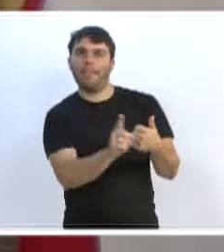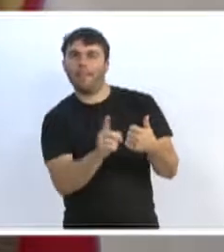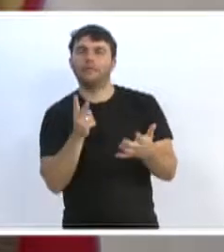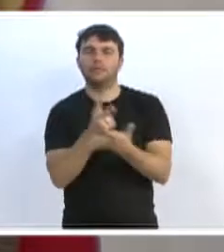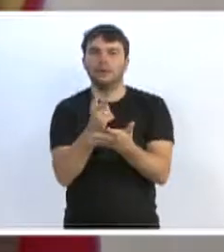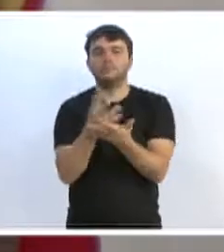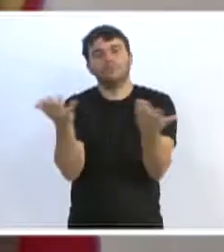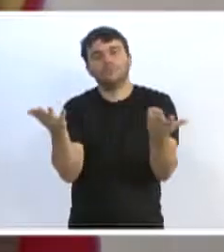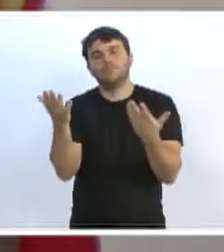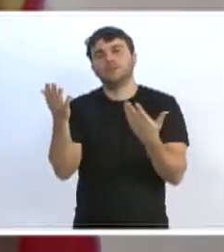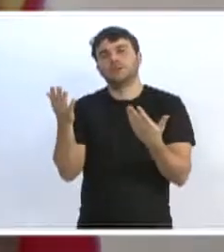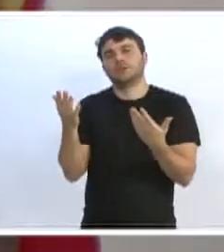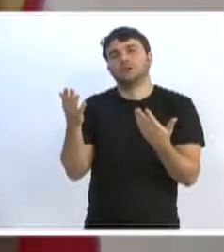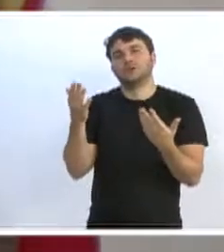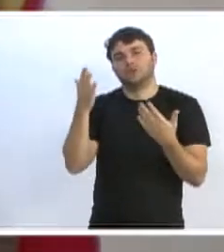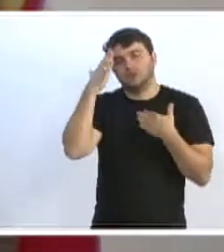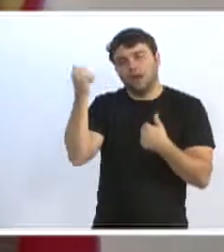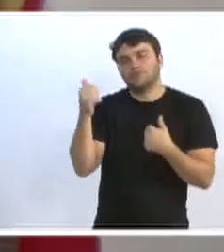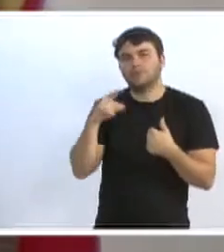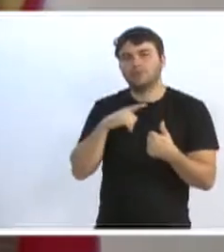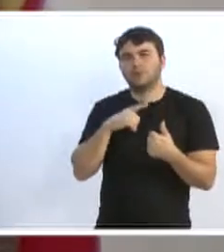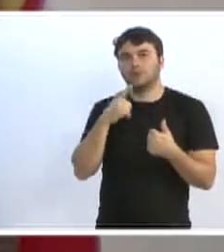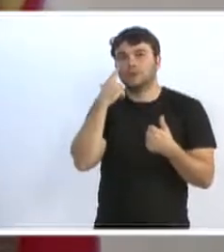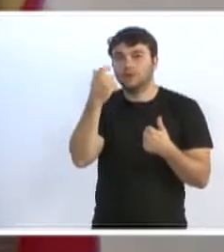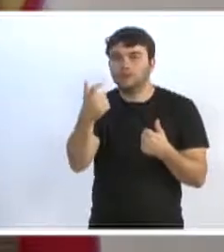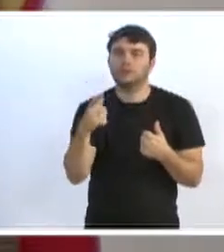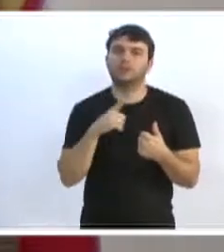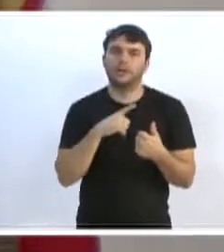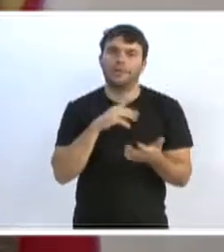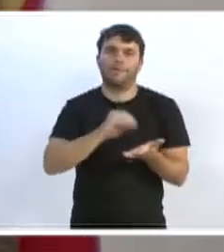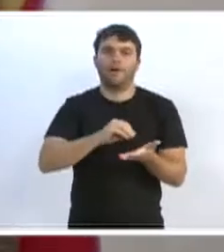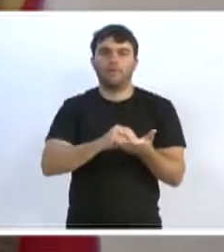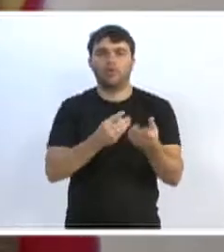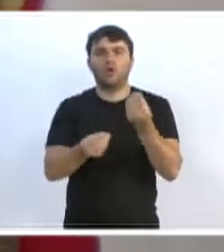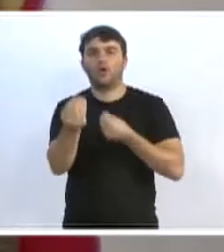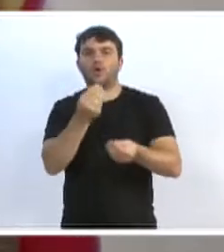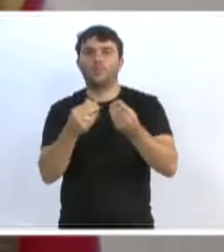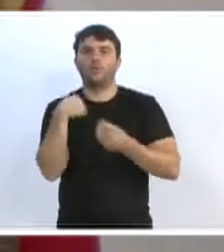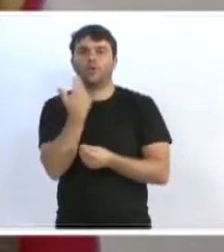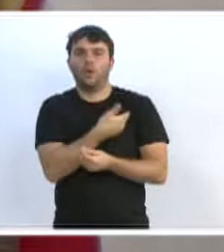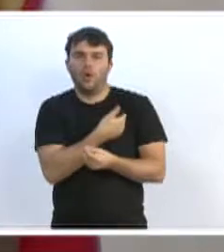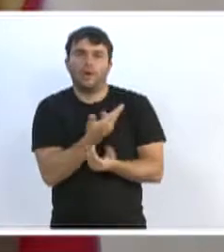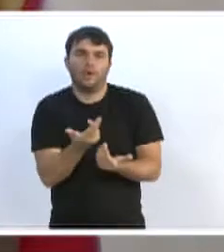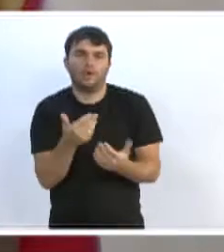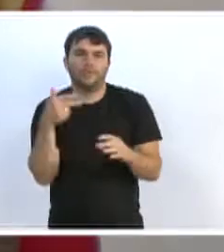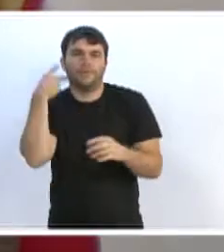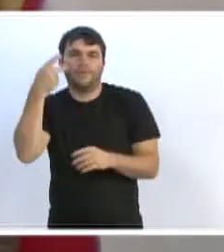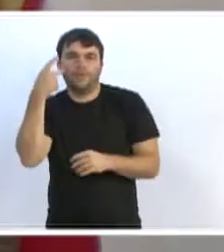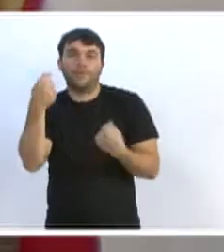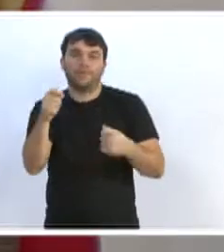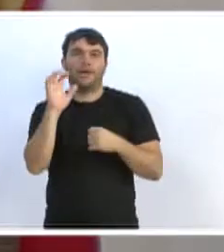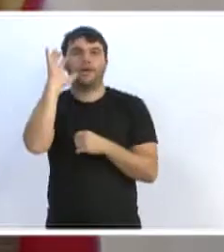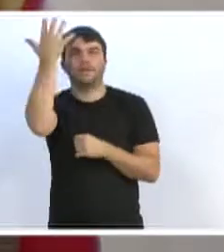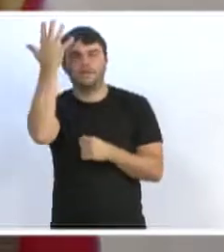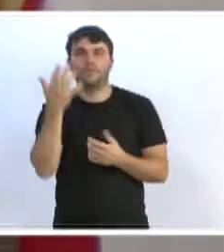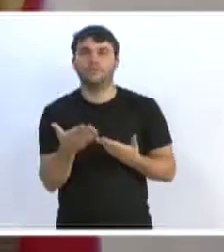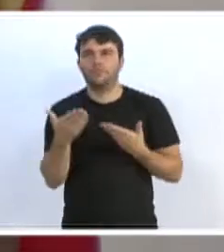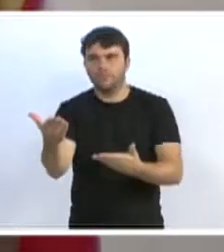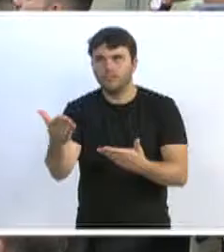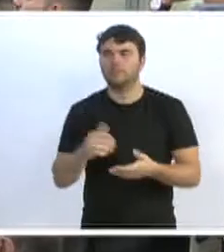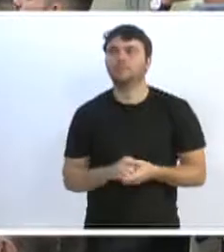senhor. Obviamente que os interesses às vezes ultrapassam as condições que nós, enquanto parlamentares, temos de resolver. Conceda a